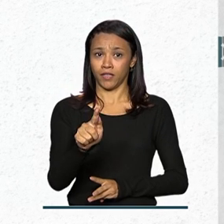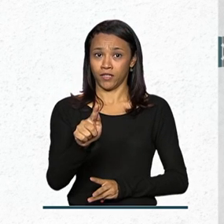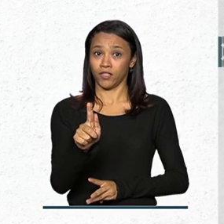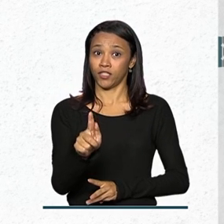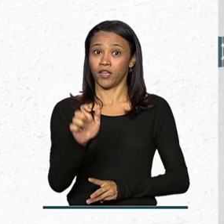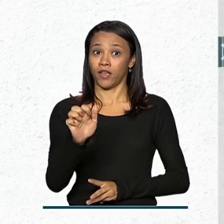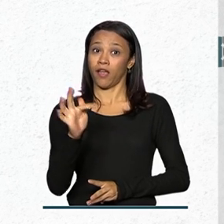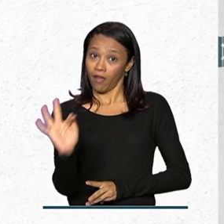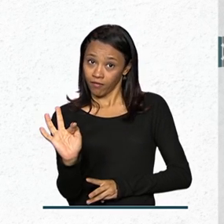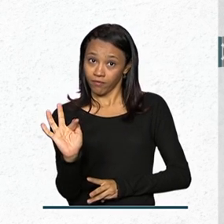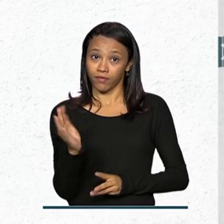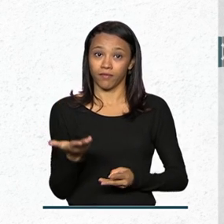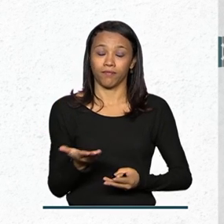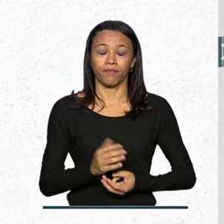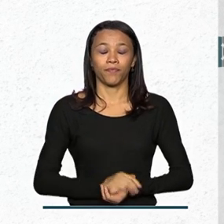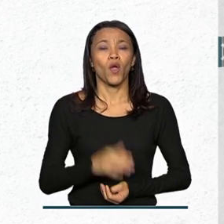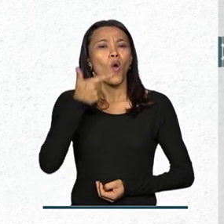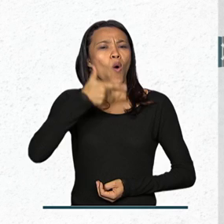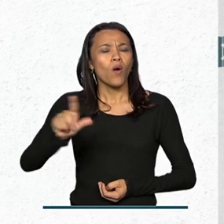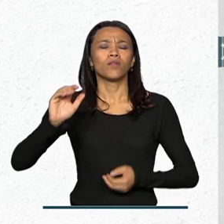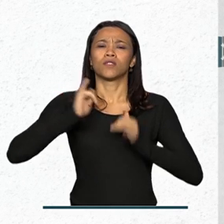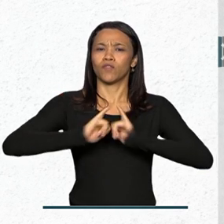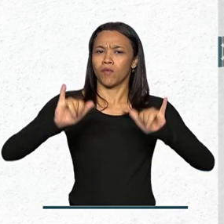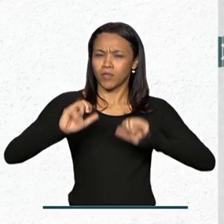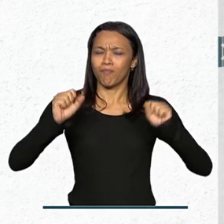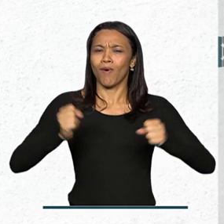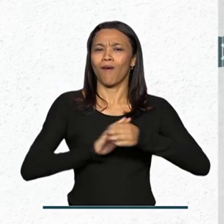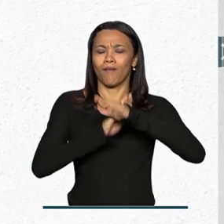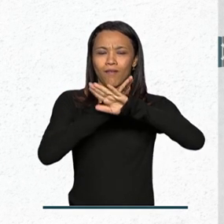Global para o Meio Ambiente. Outras